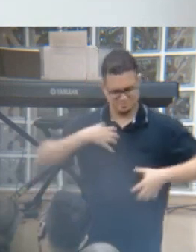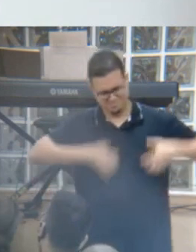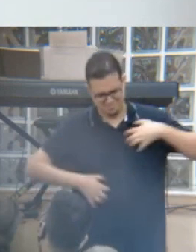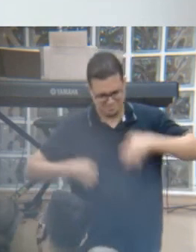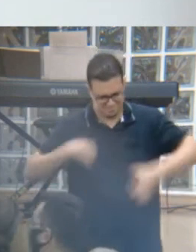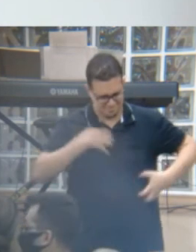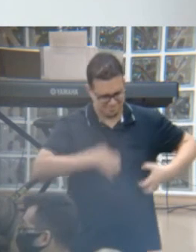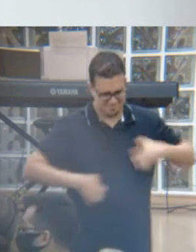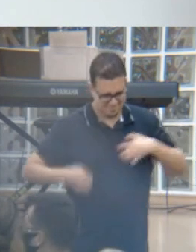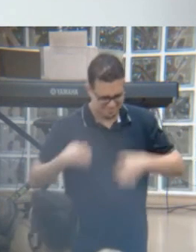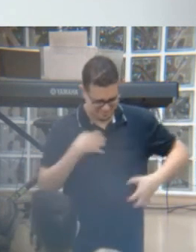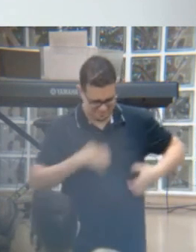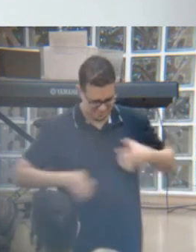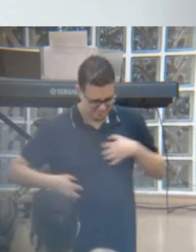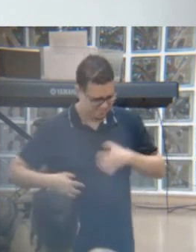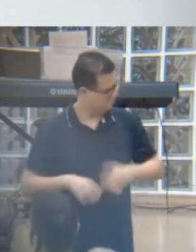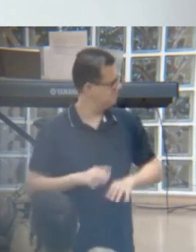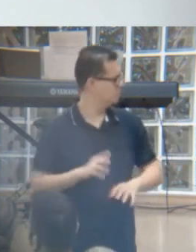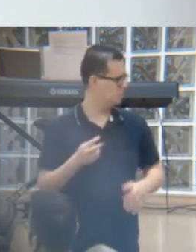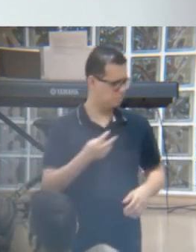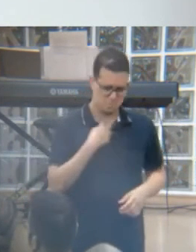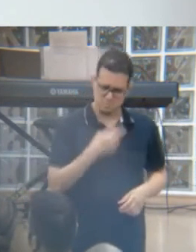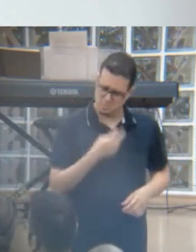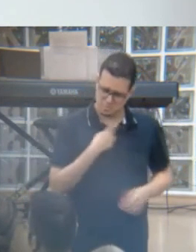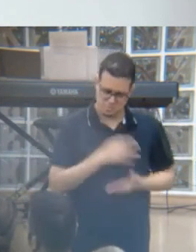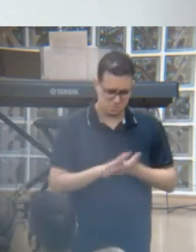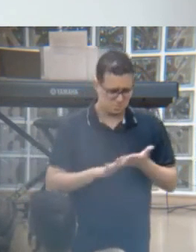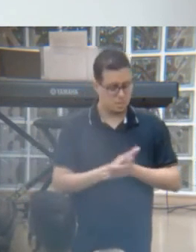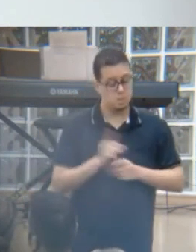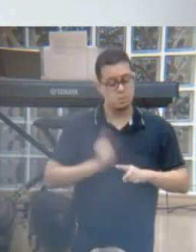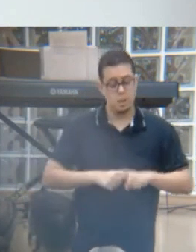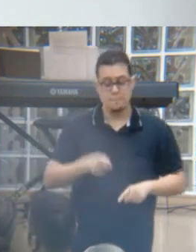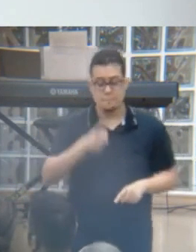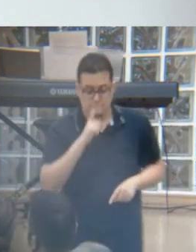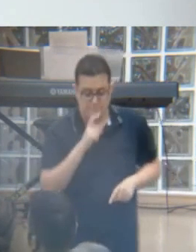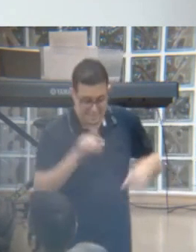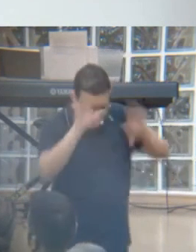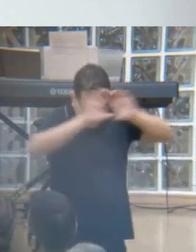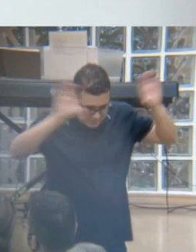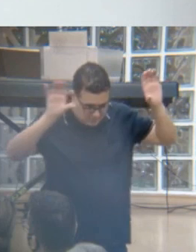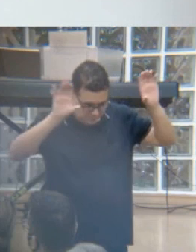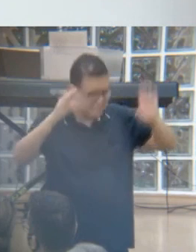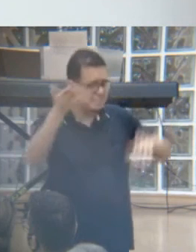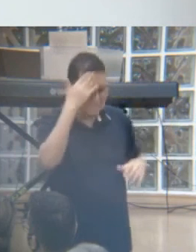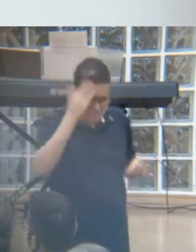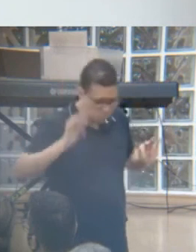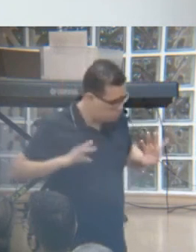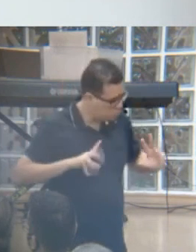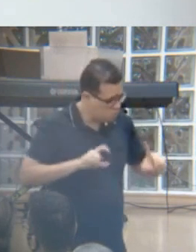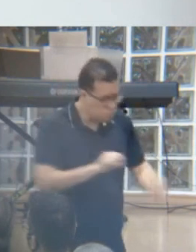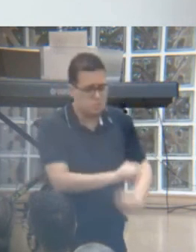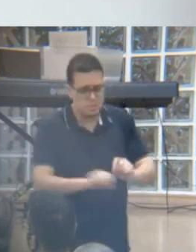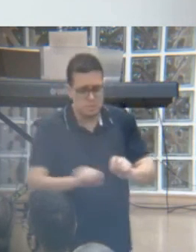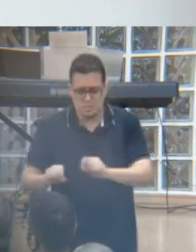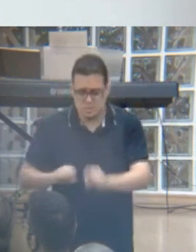coisa alguma, porque o vosso Pai Celeste sabe de tudo aquilo que necessitais antes mesmo que você